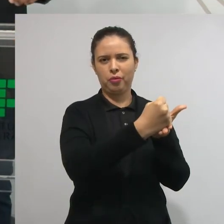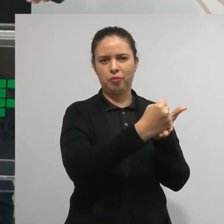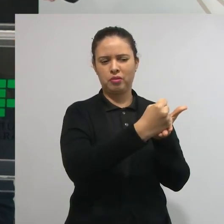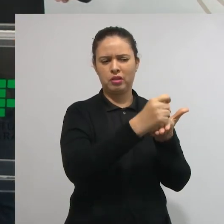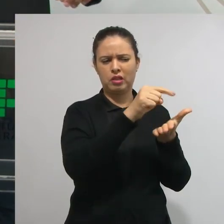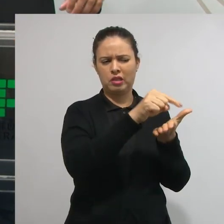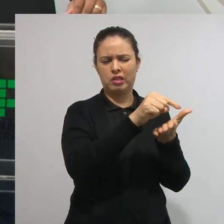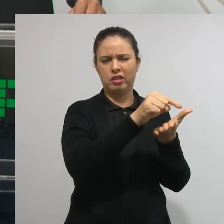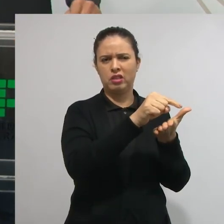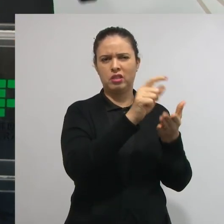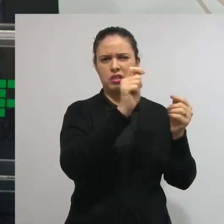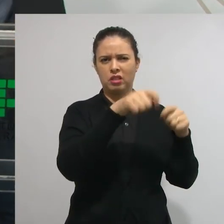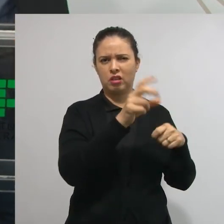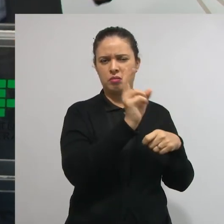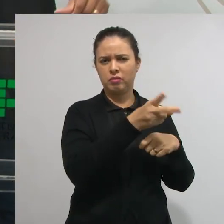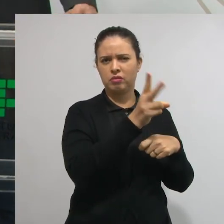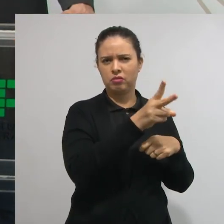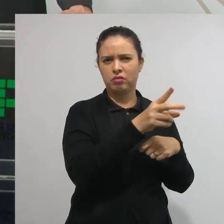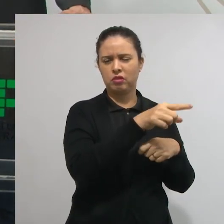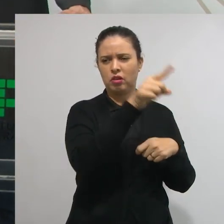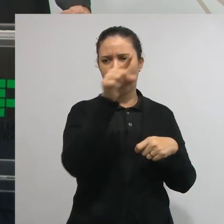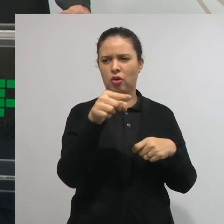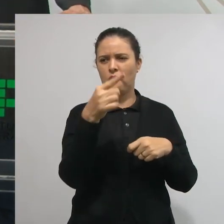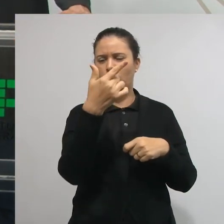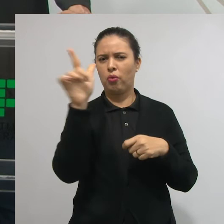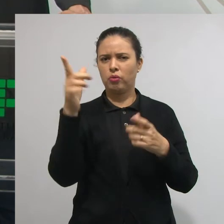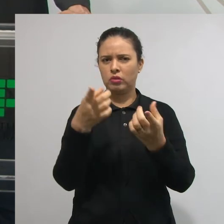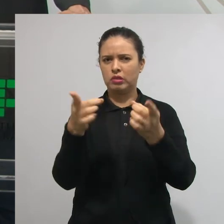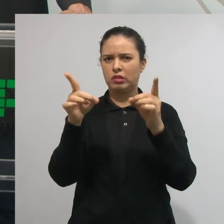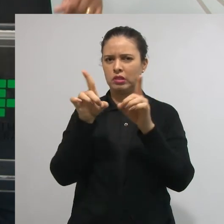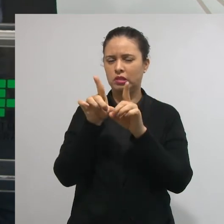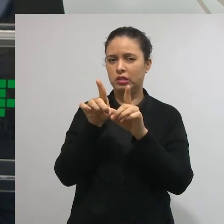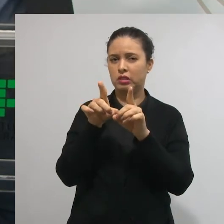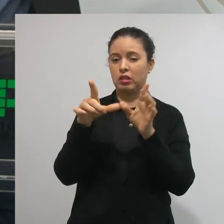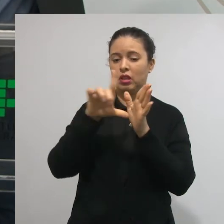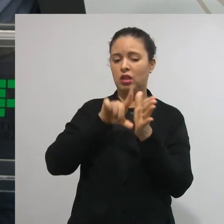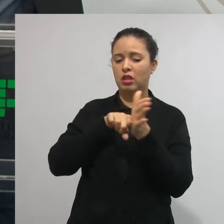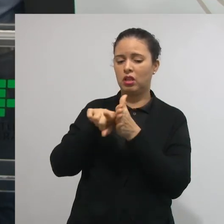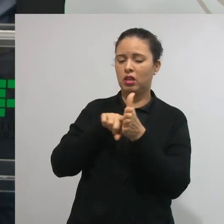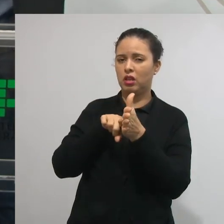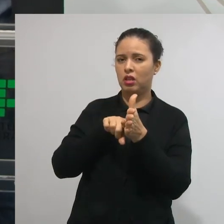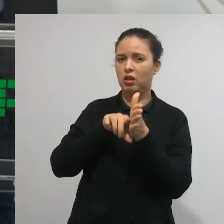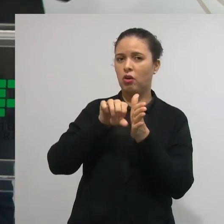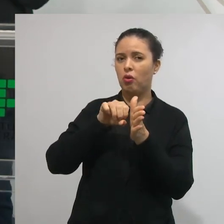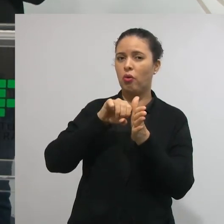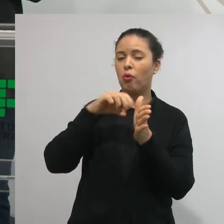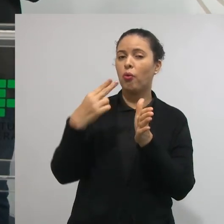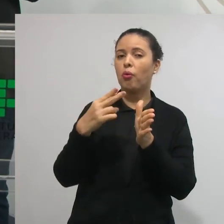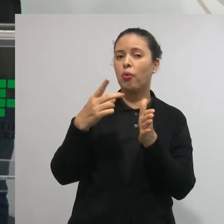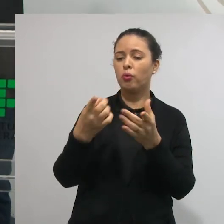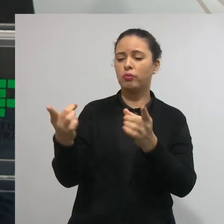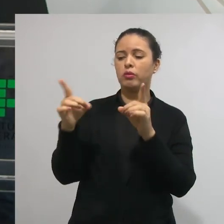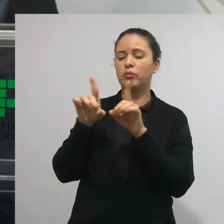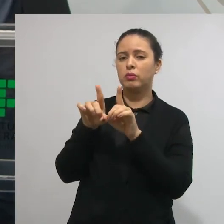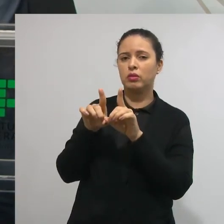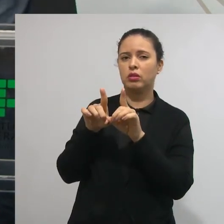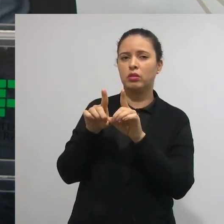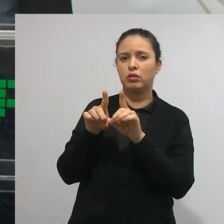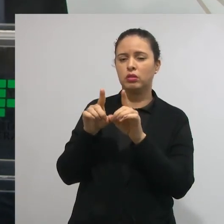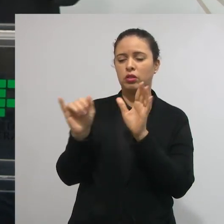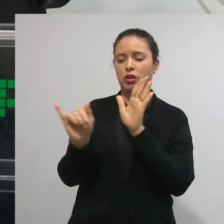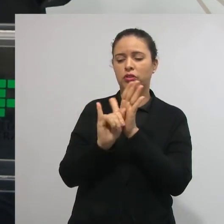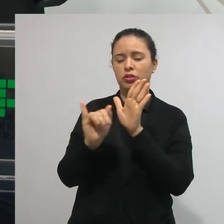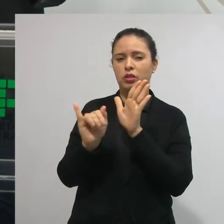repente, específico de triagem, sem um setor lá de divulgação do edital de contratação